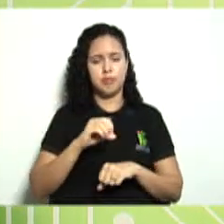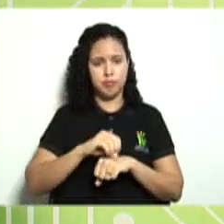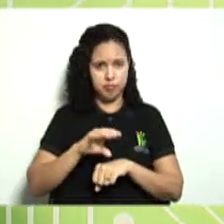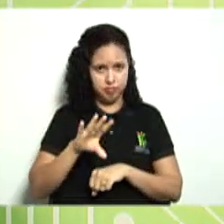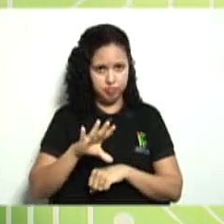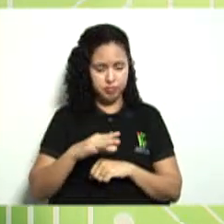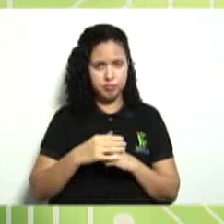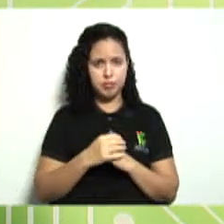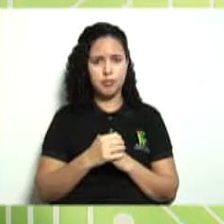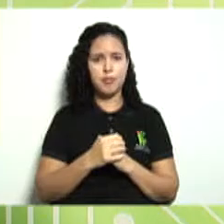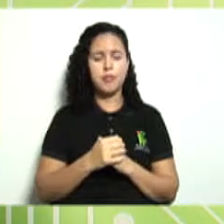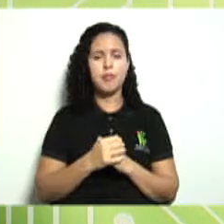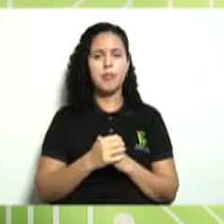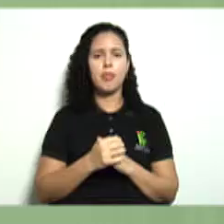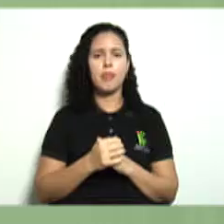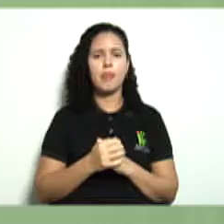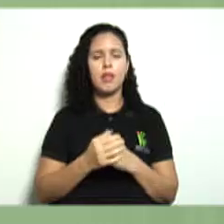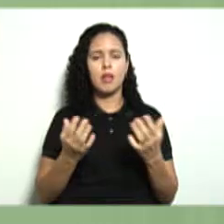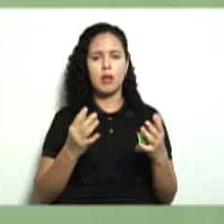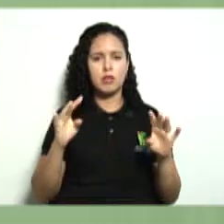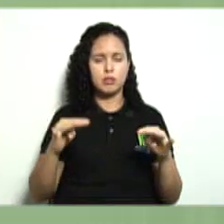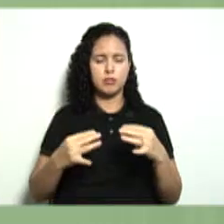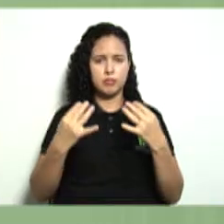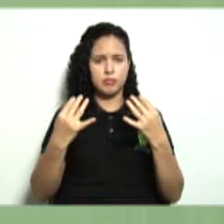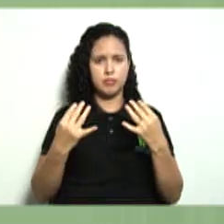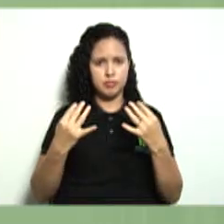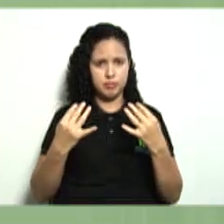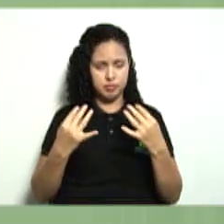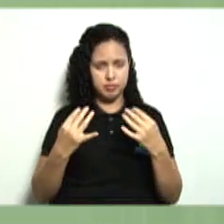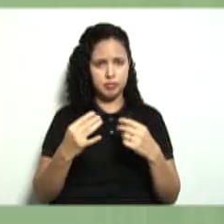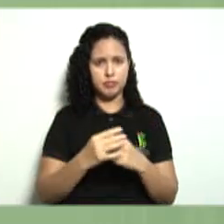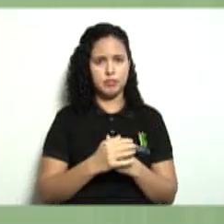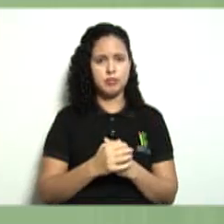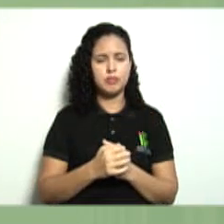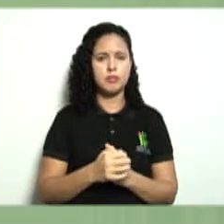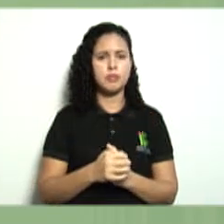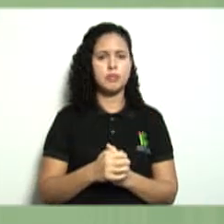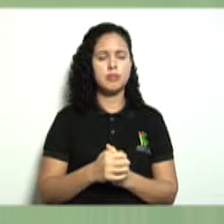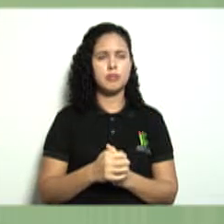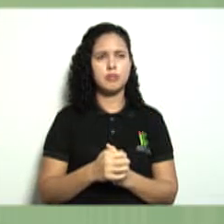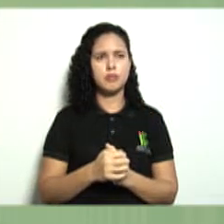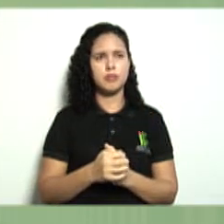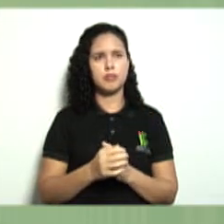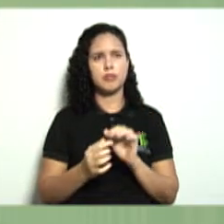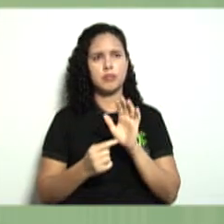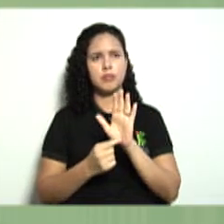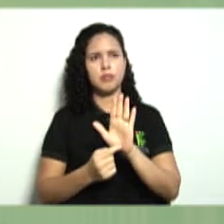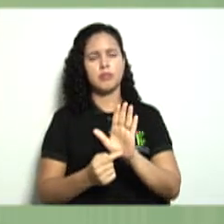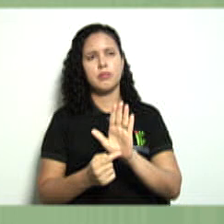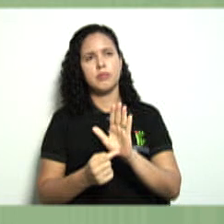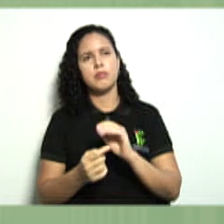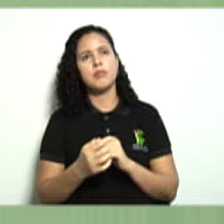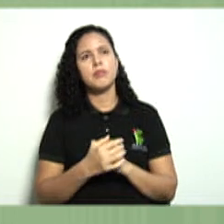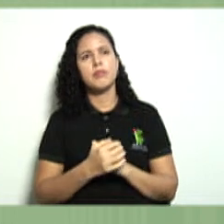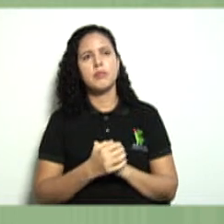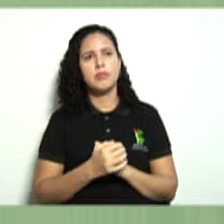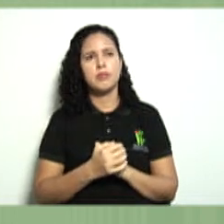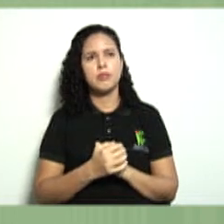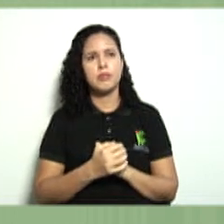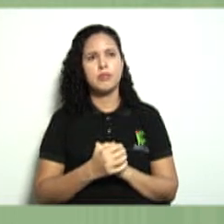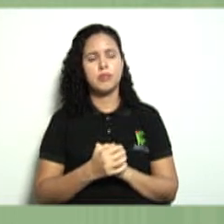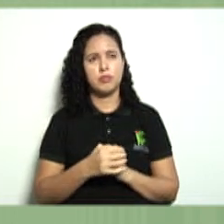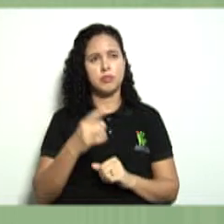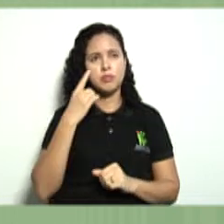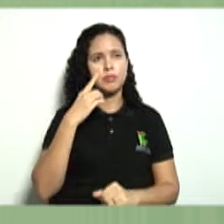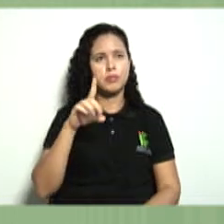vocês. Agora olhem aqui, ó. Observem aqui, ó. Eu acabei de mostrar. Aqui, ó, o D, ele